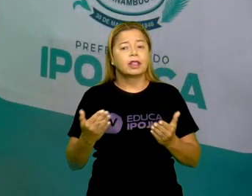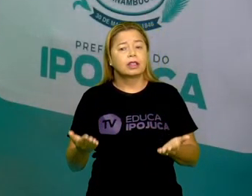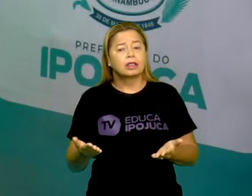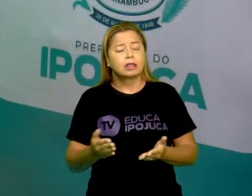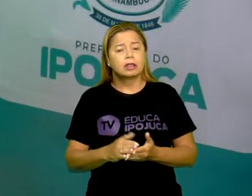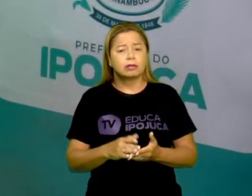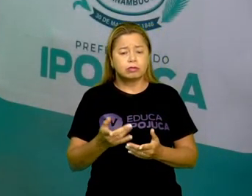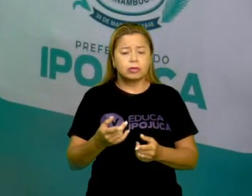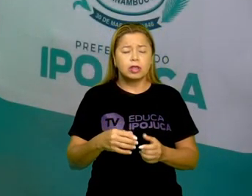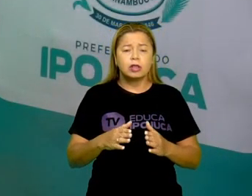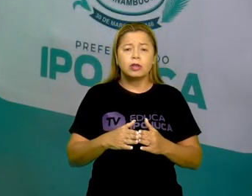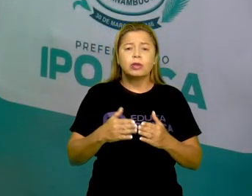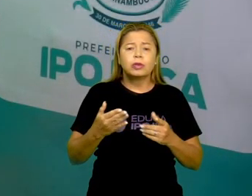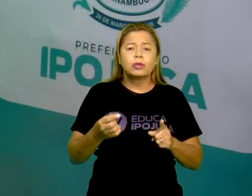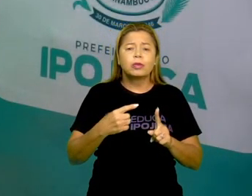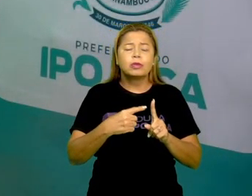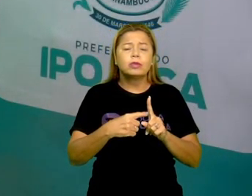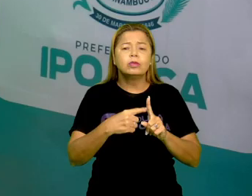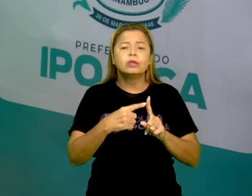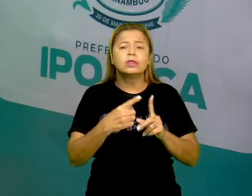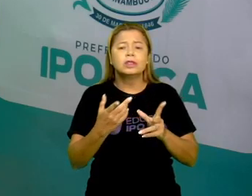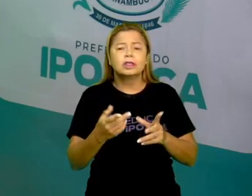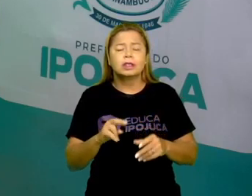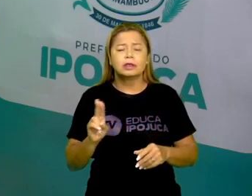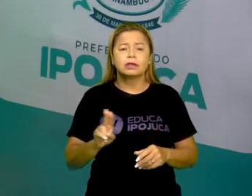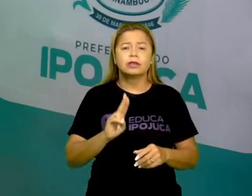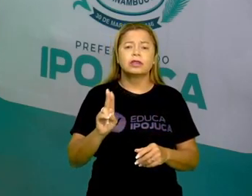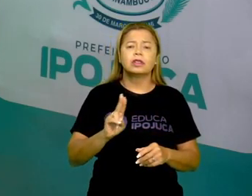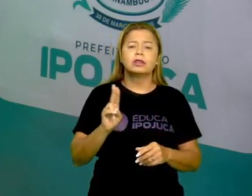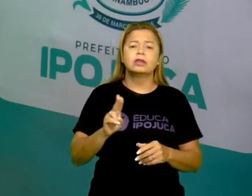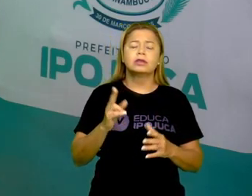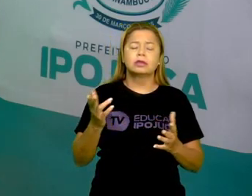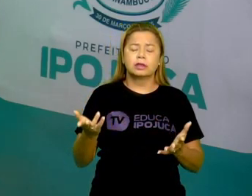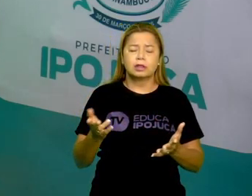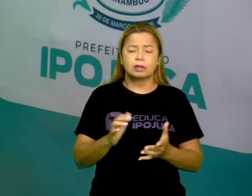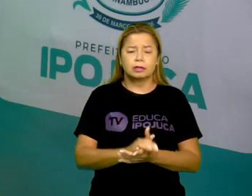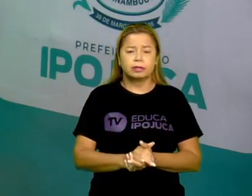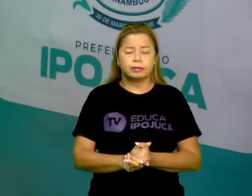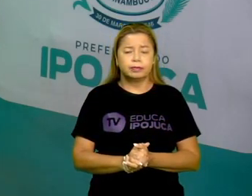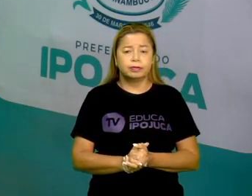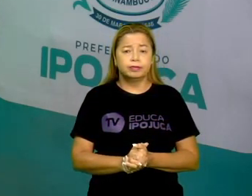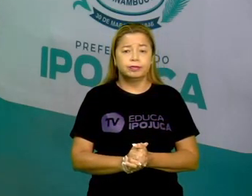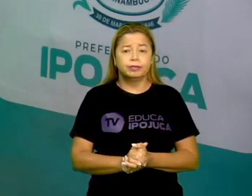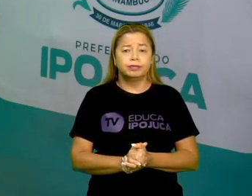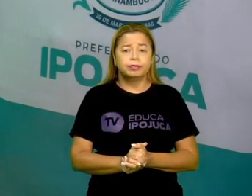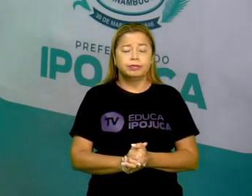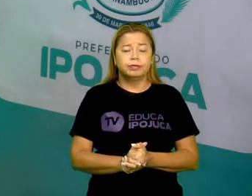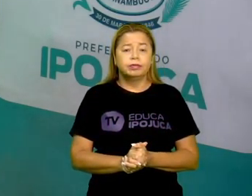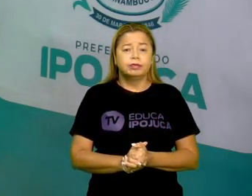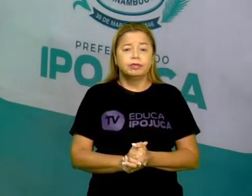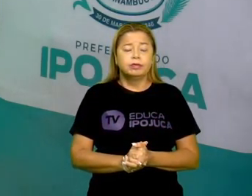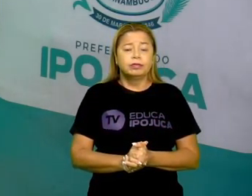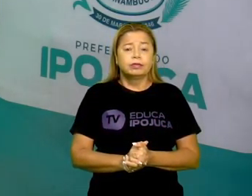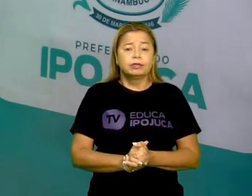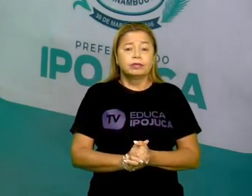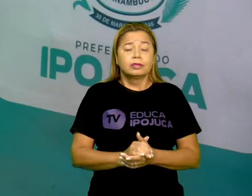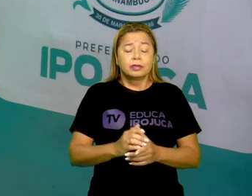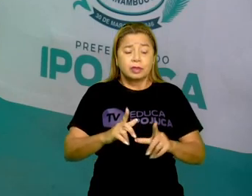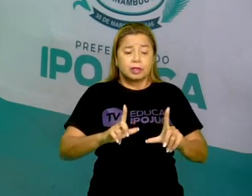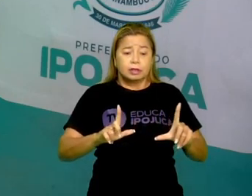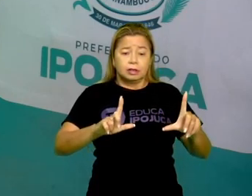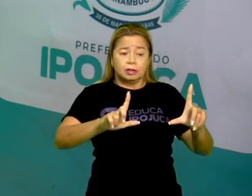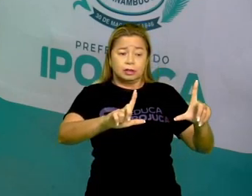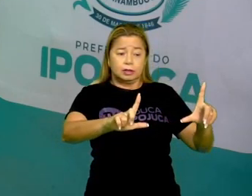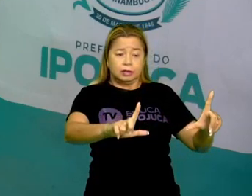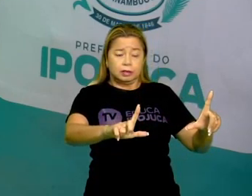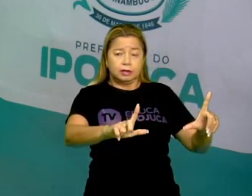da TV, ela é um pouquinho diferente do que a gente está acostumado no dia a dia. Pois é. A nossa